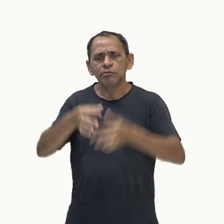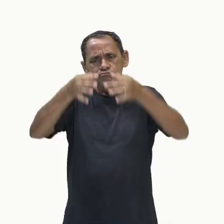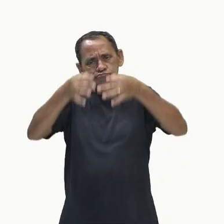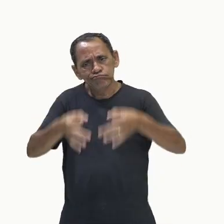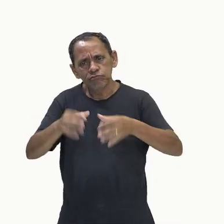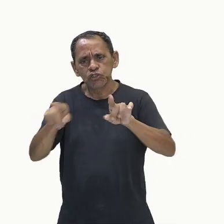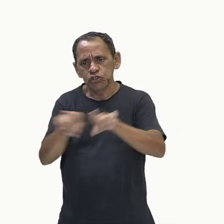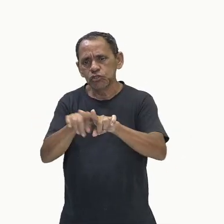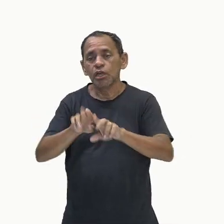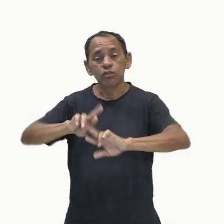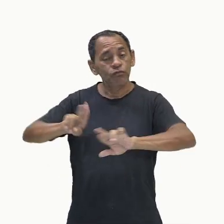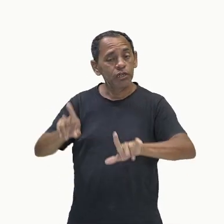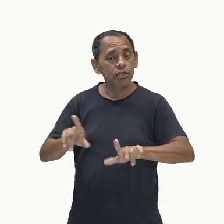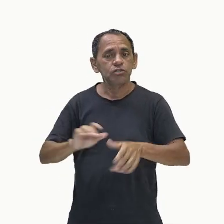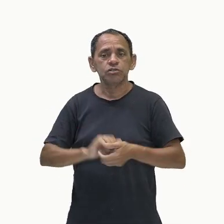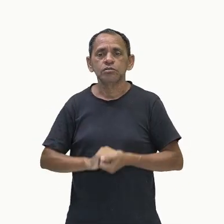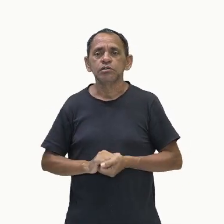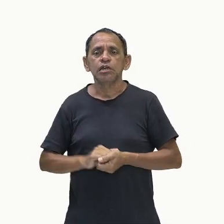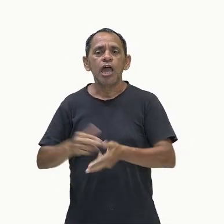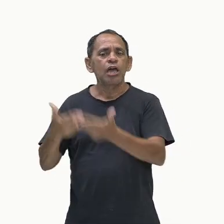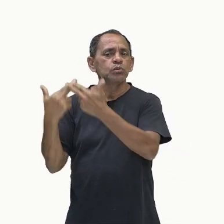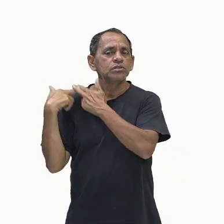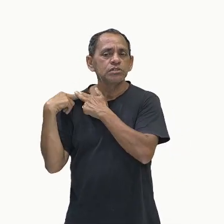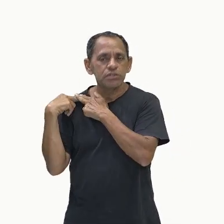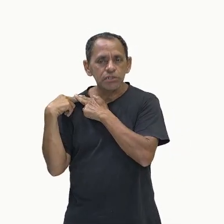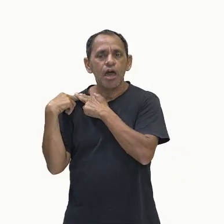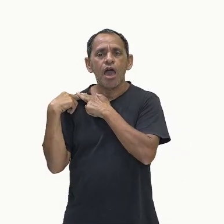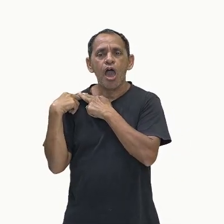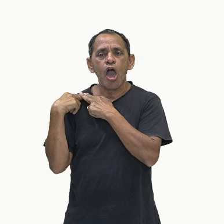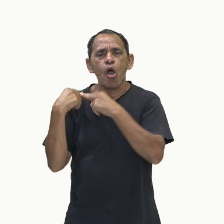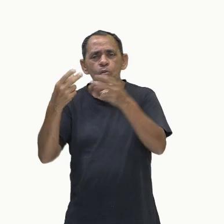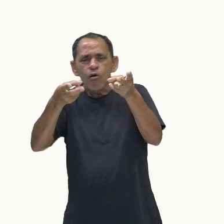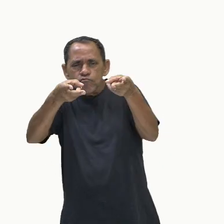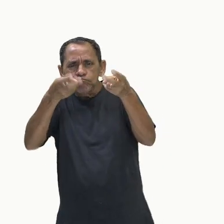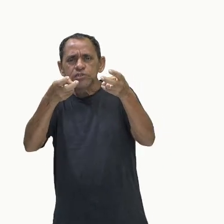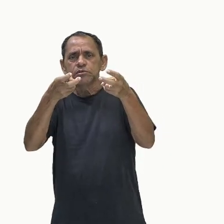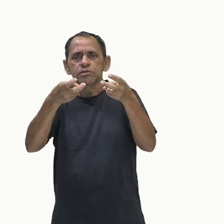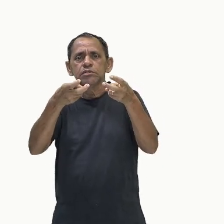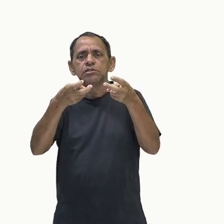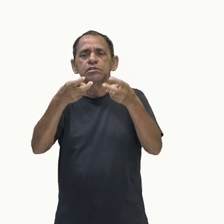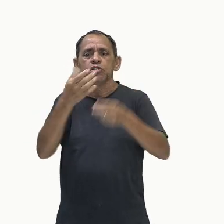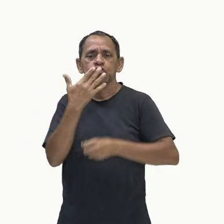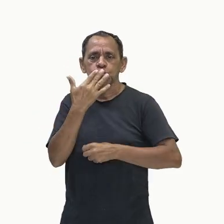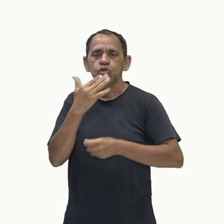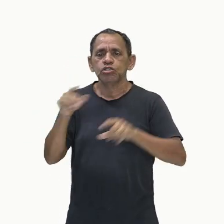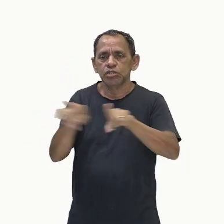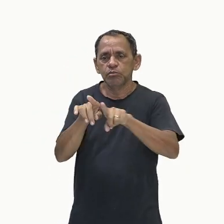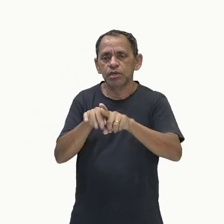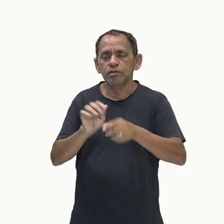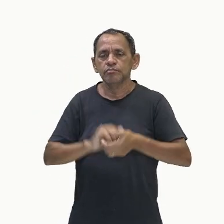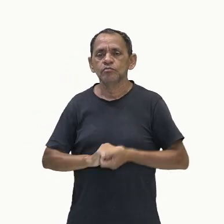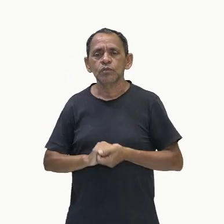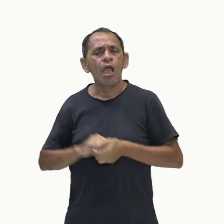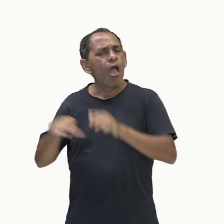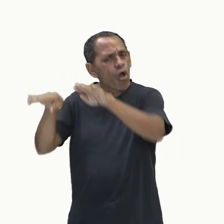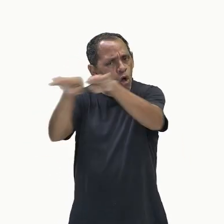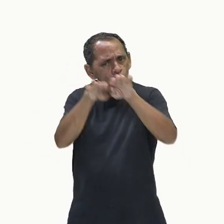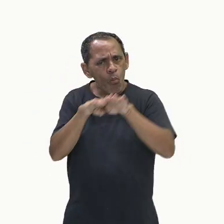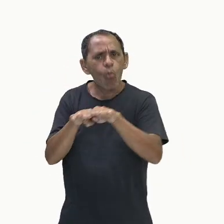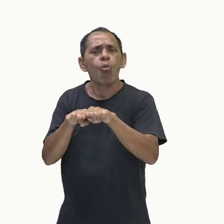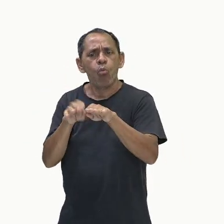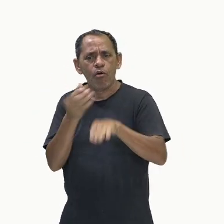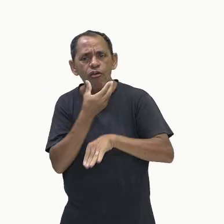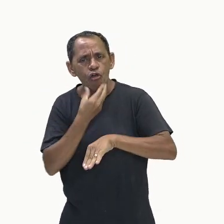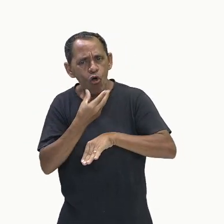são responsáveis pela visão das cores. E o daltonismo ele é muito mais comum em homens, olha só que